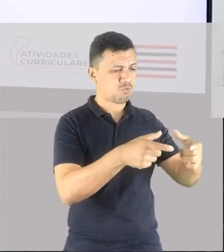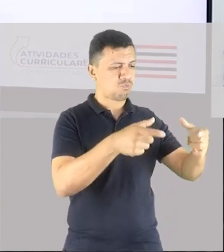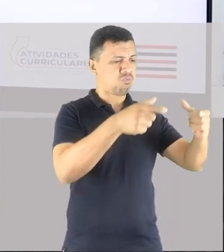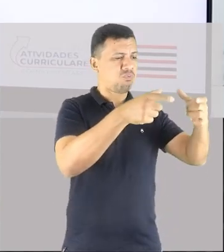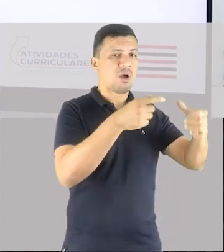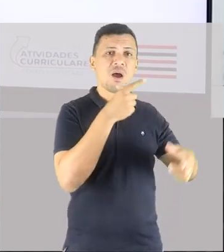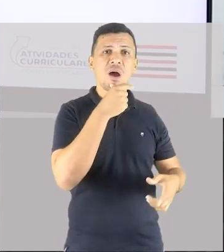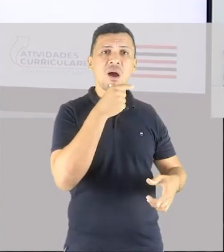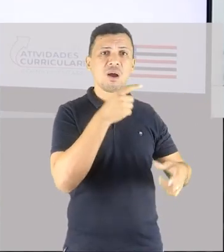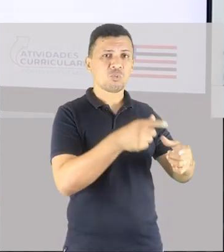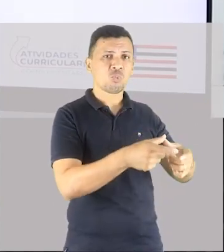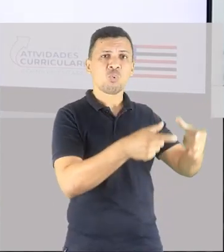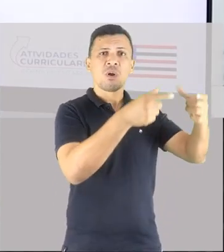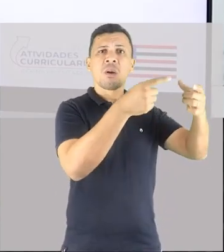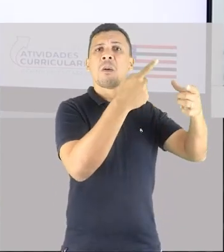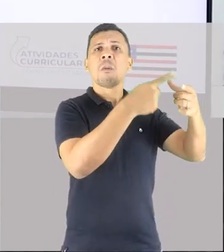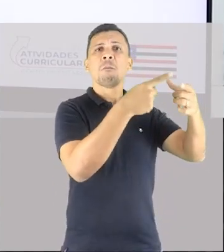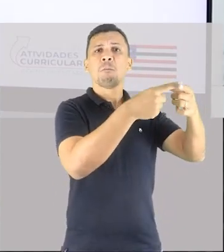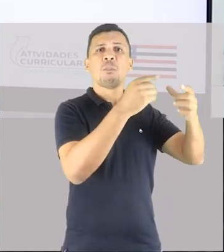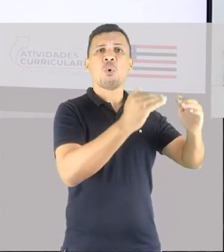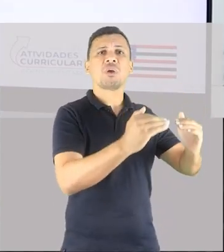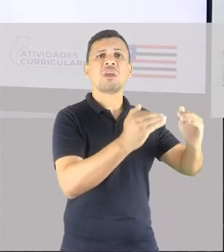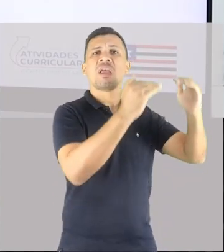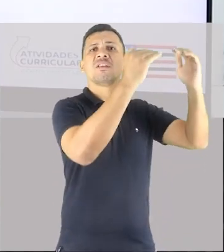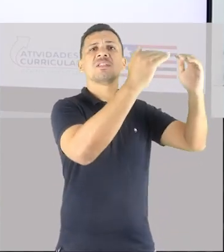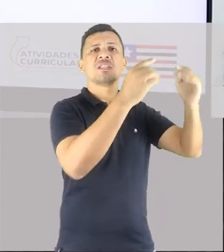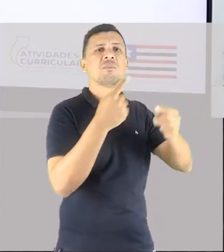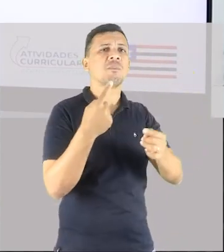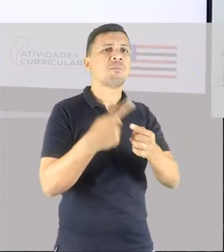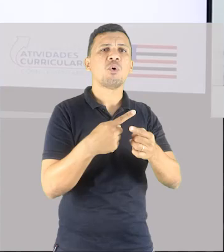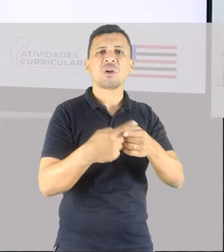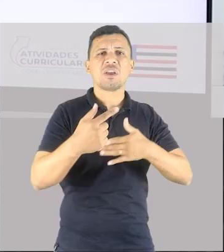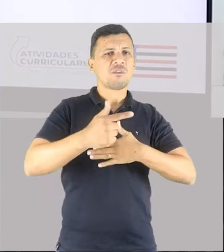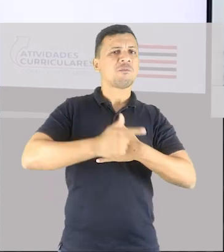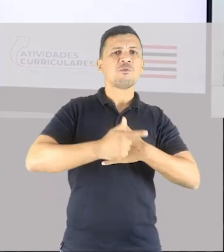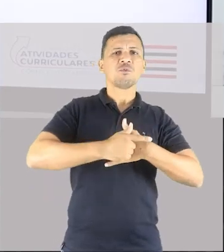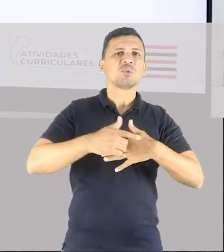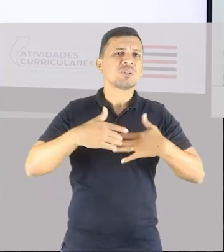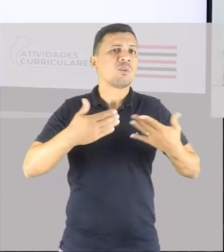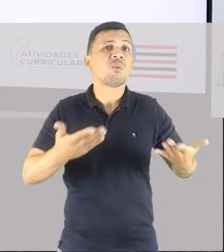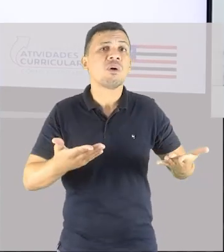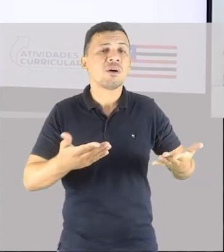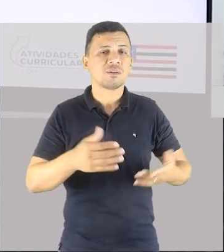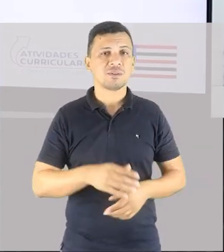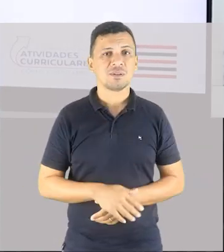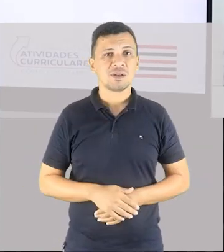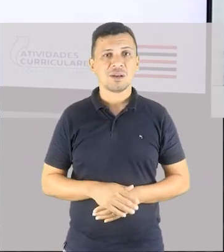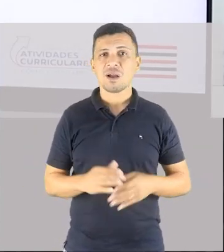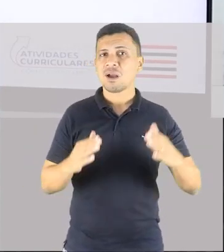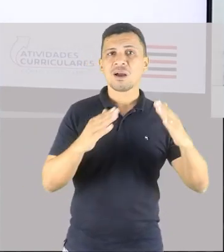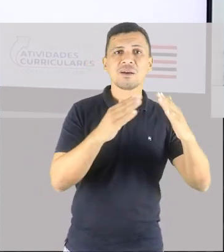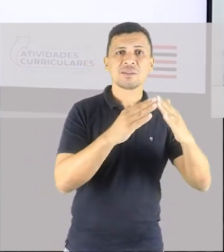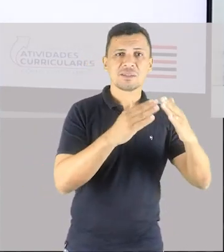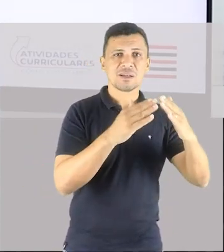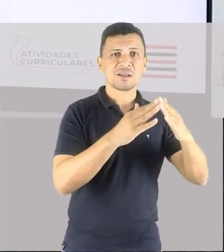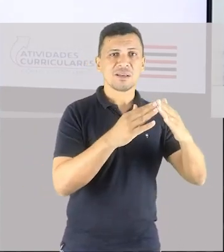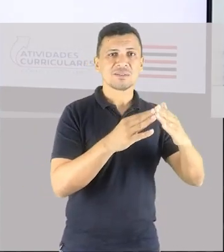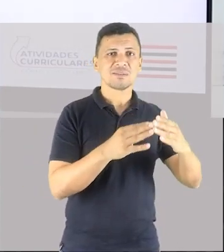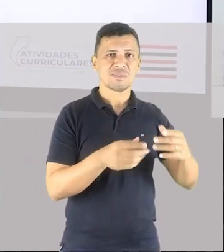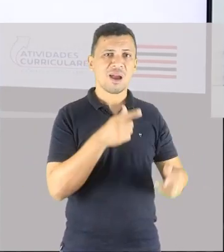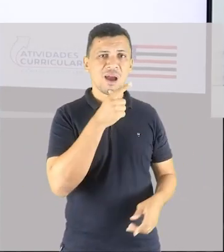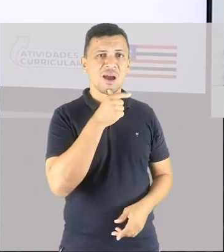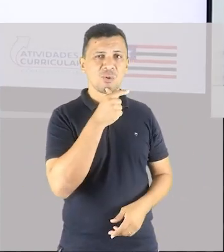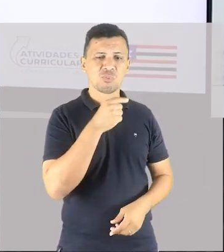casa, por que ela tem que ficar em cima? Qual é a função dela? Poxa, lá em casa, o chuveiro da minha